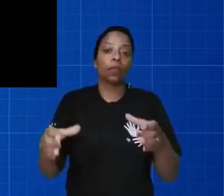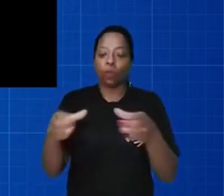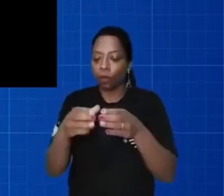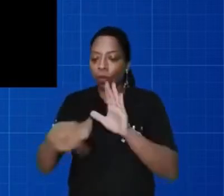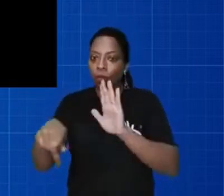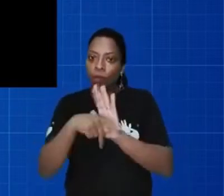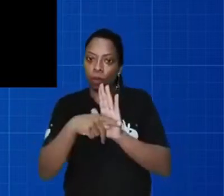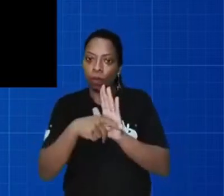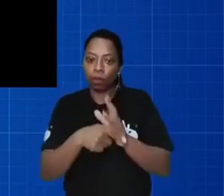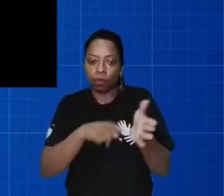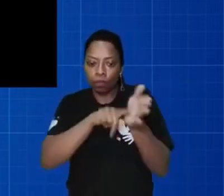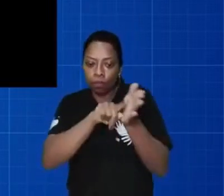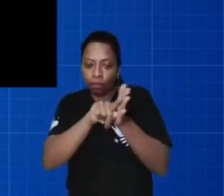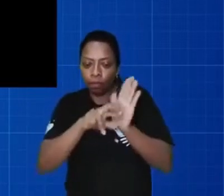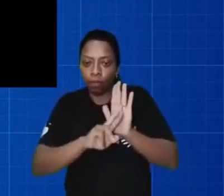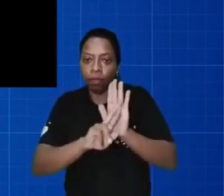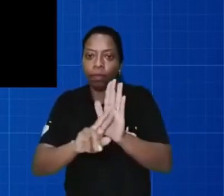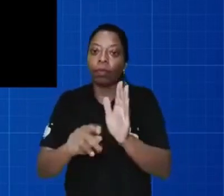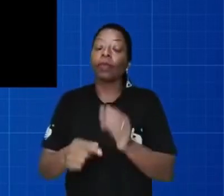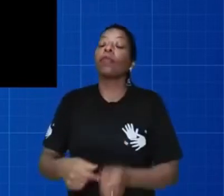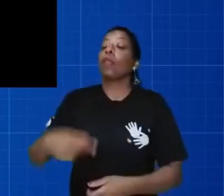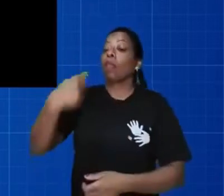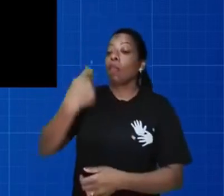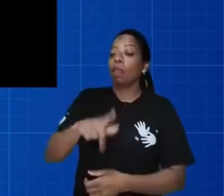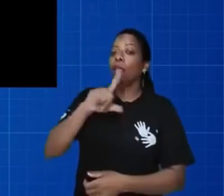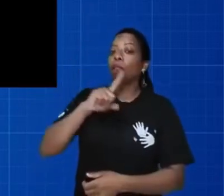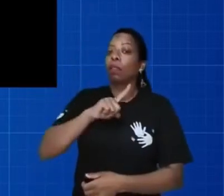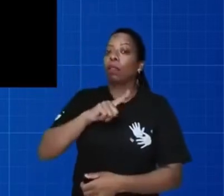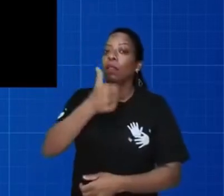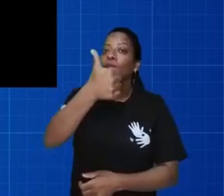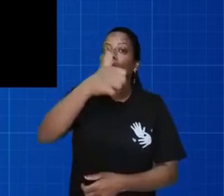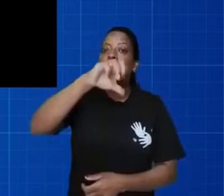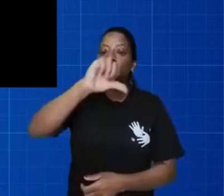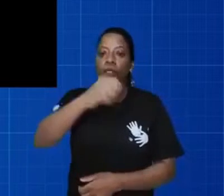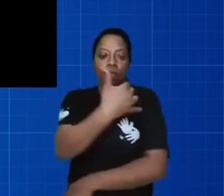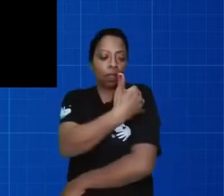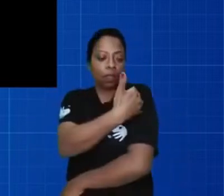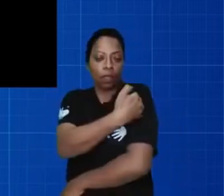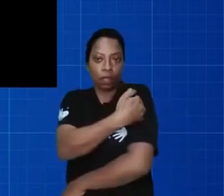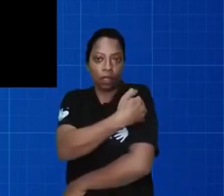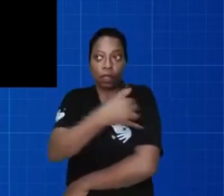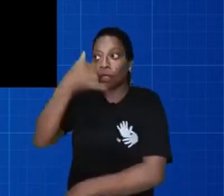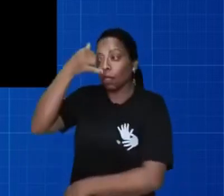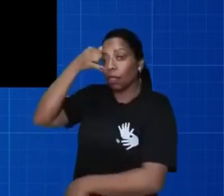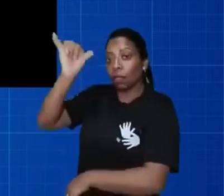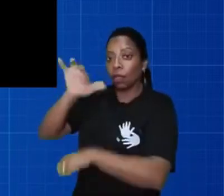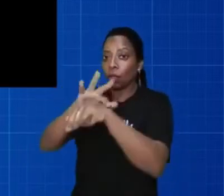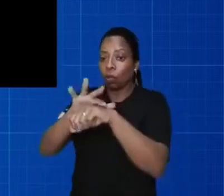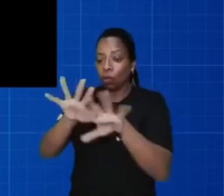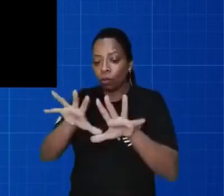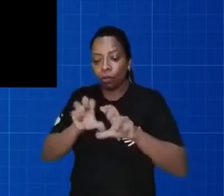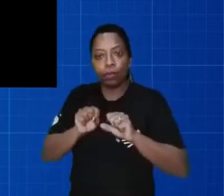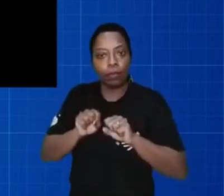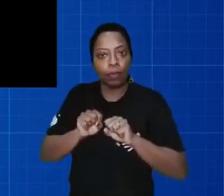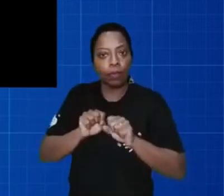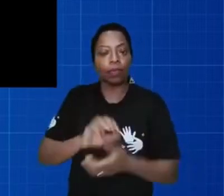de 20 doenças infecto-contagiosas. Então, essas são as vacinas prevenidas pelo calendário básico. Então, além